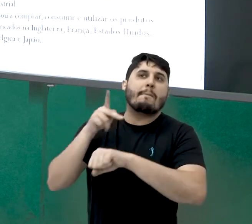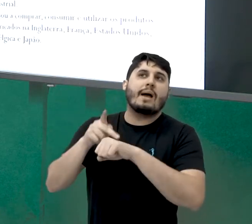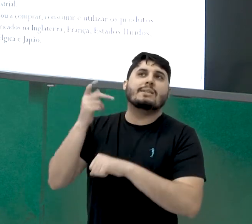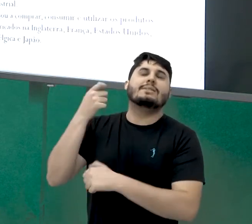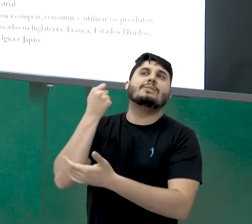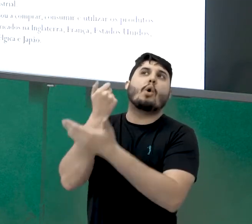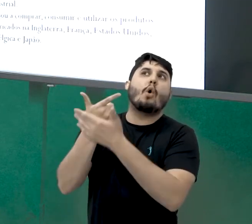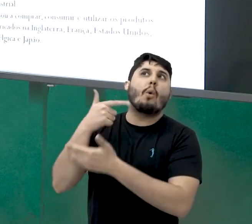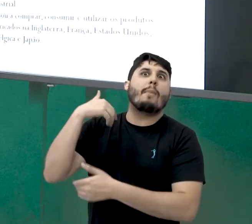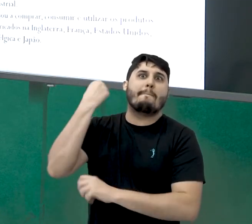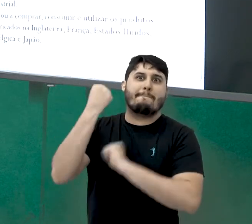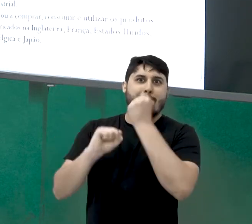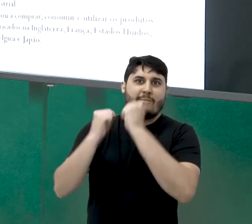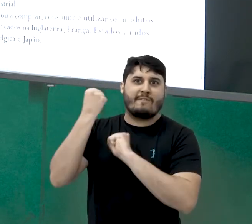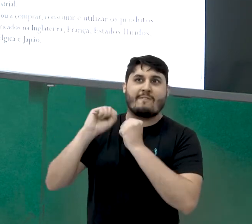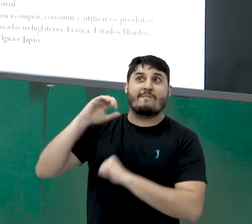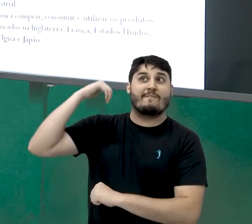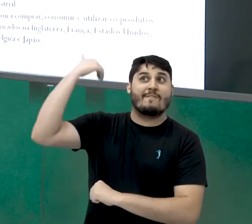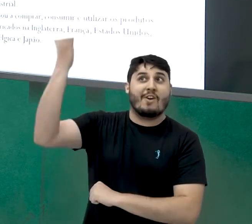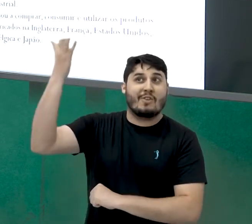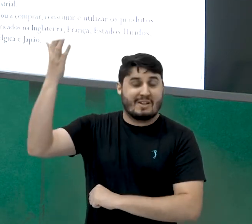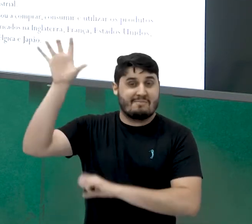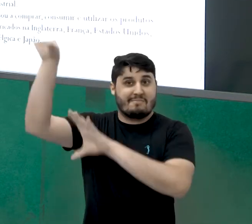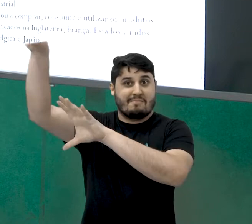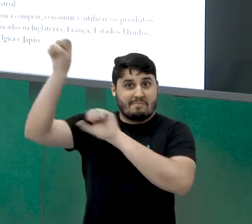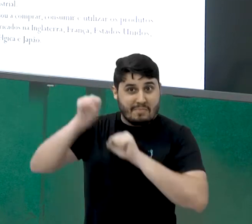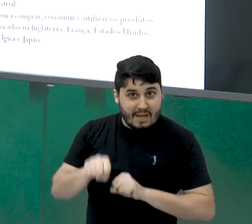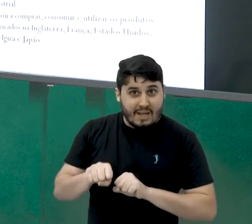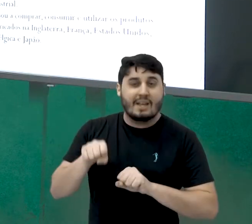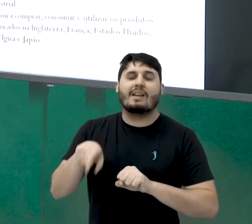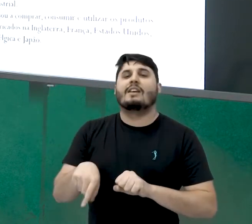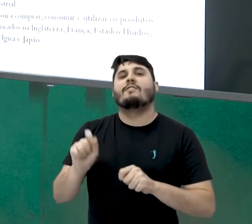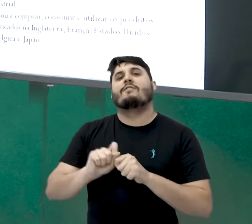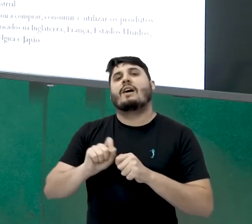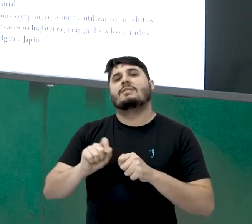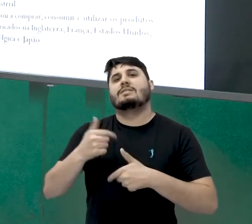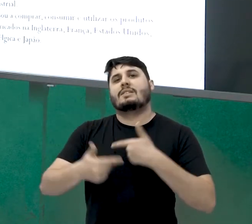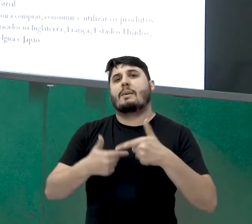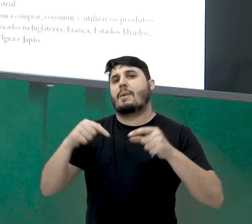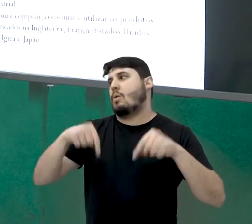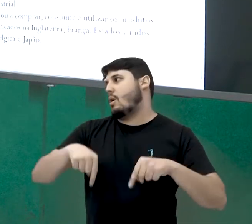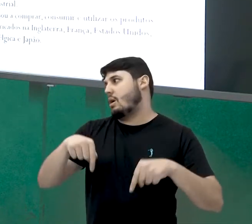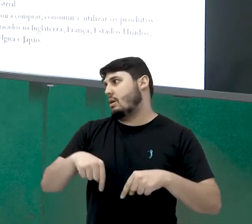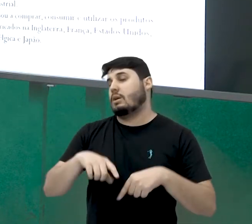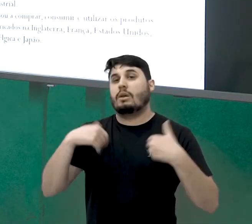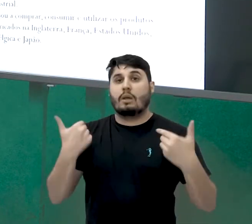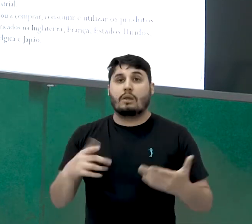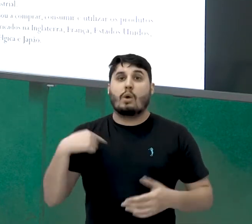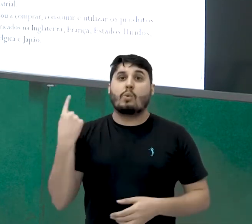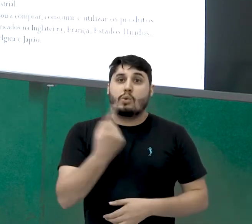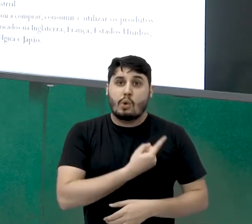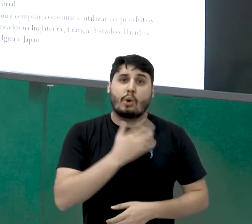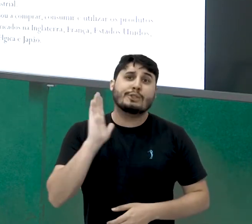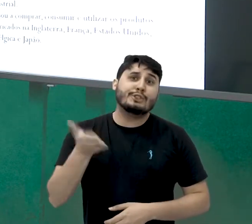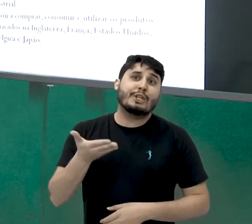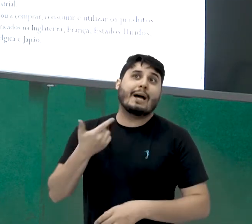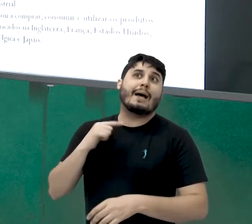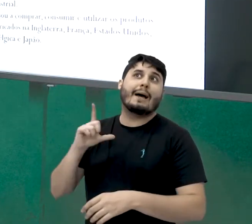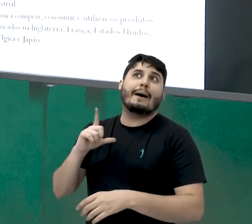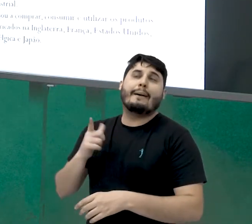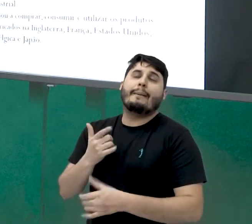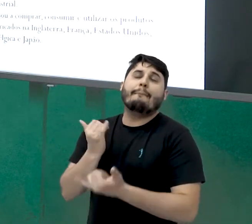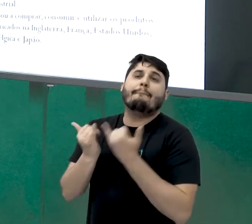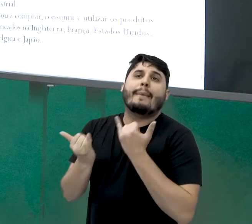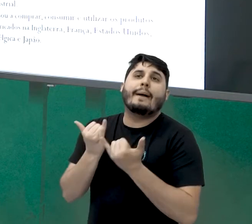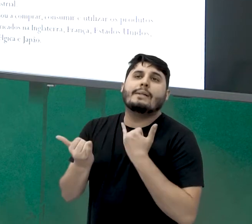e produzíamos o gênero aqui, no nosso país. Então, nós já nascemos industrialmente com dependência tecnológica. E, ao longo